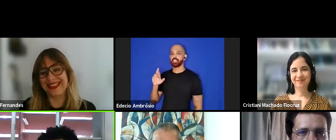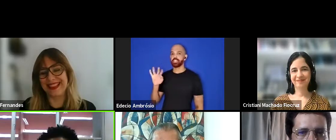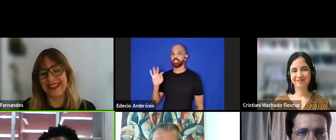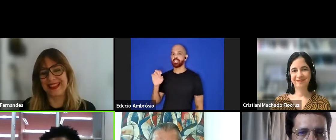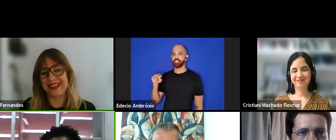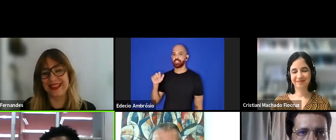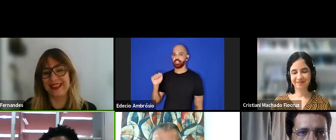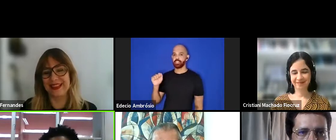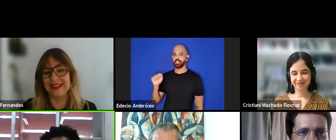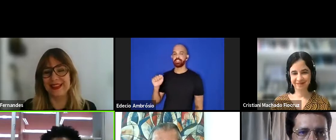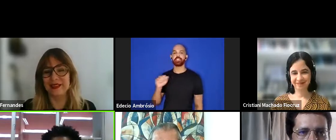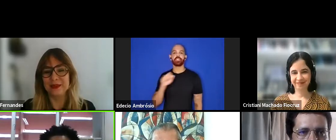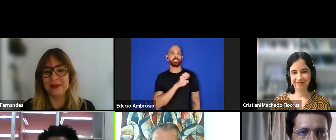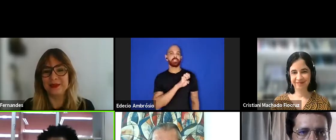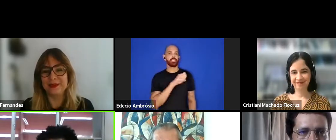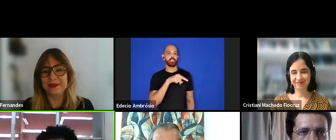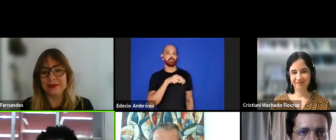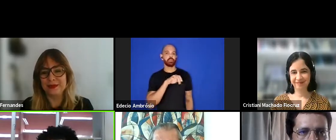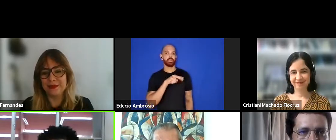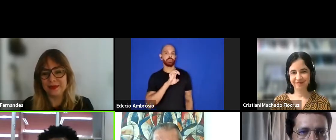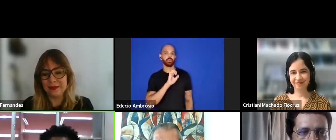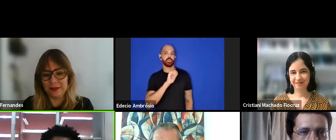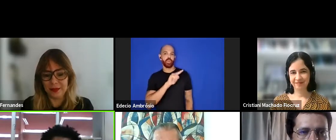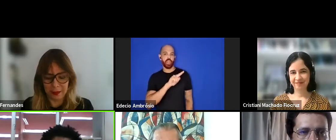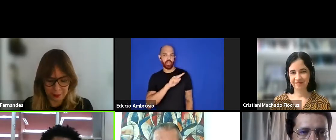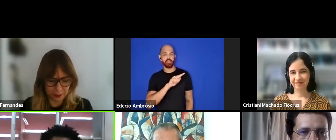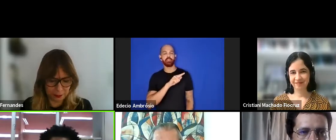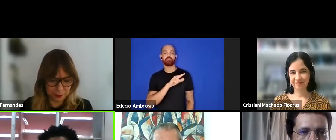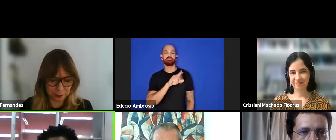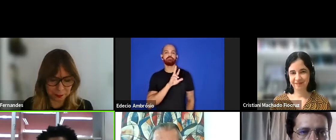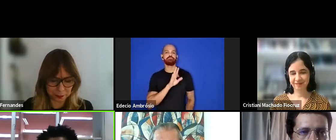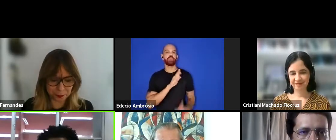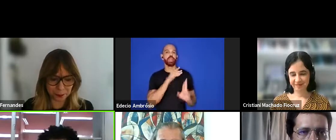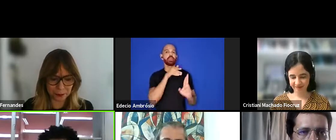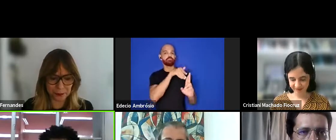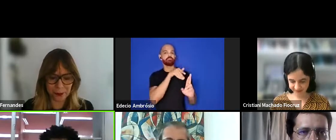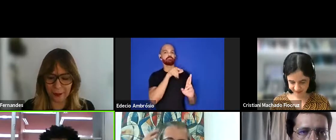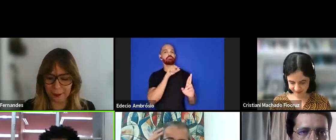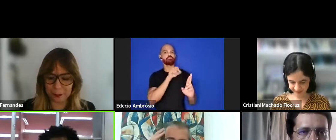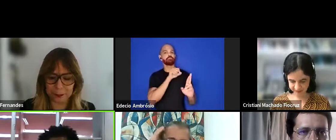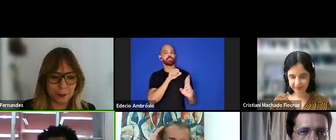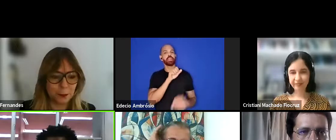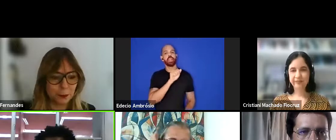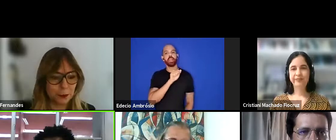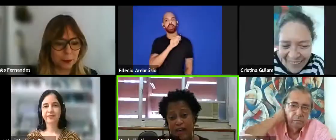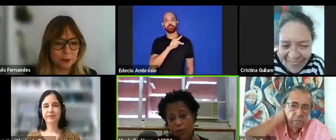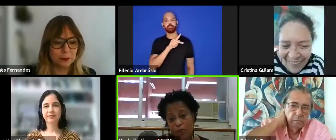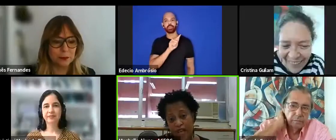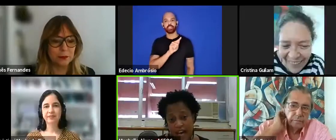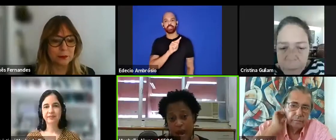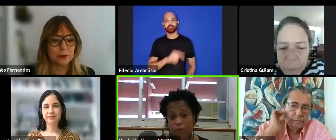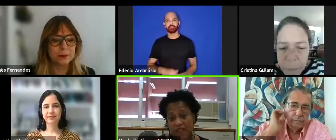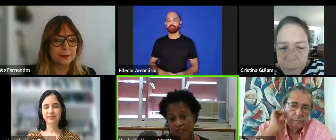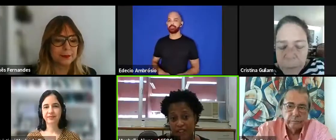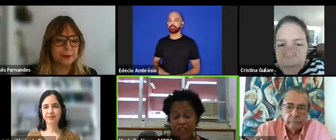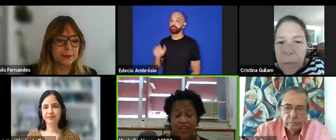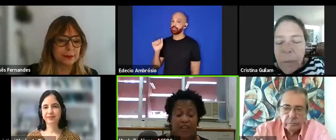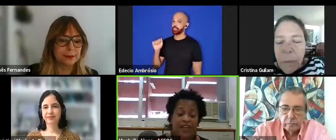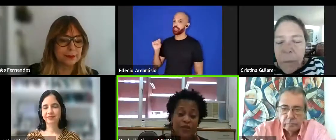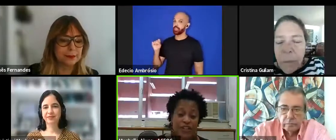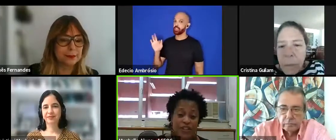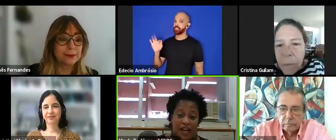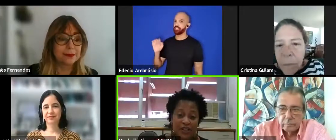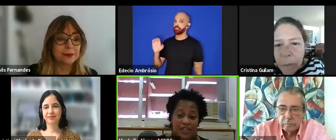E ao Emanuel, né, de Oliveira, representando aí a nossa APG. A SFOC, né, o Michele Alves,